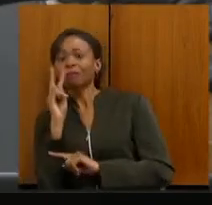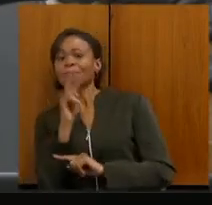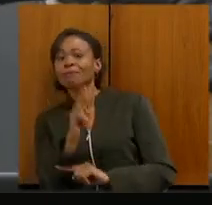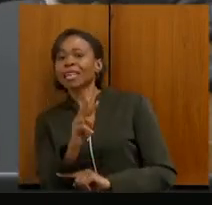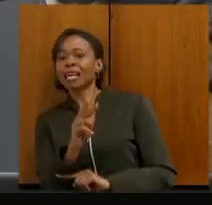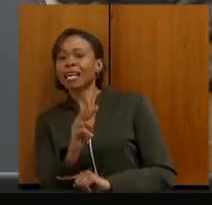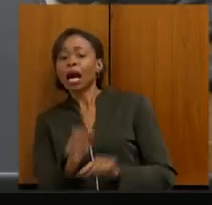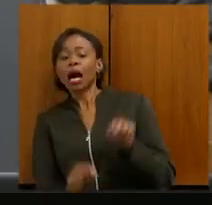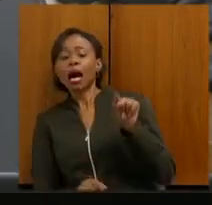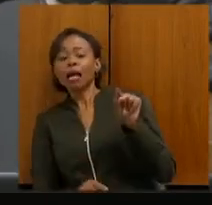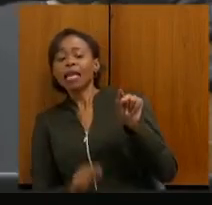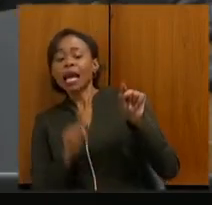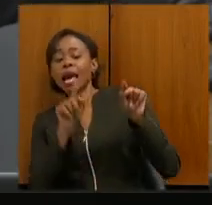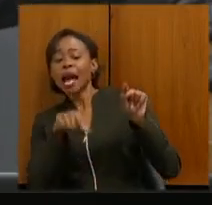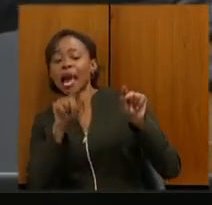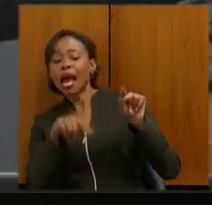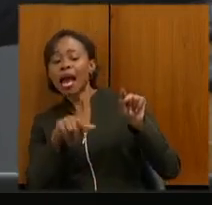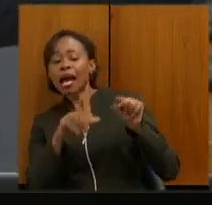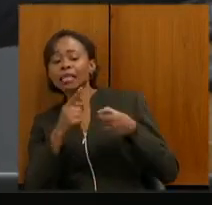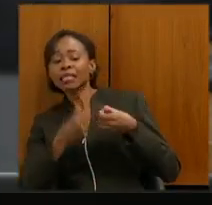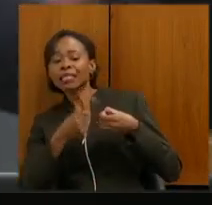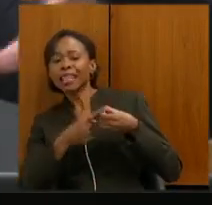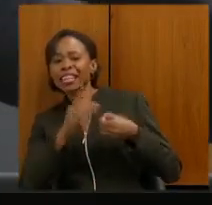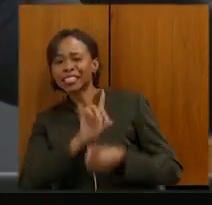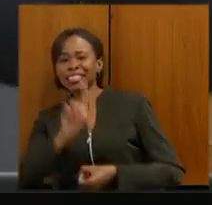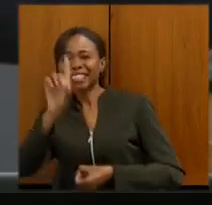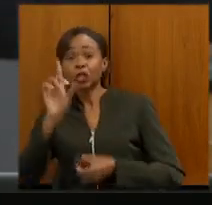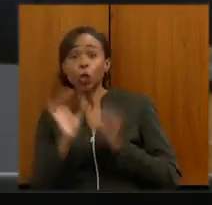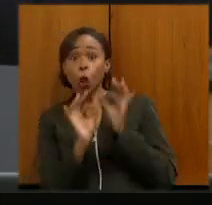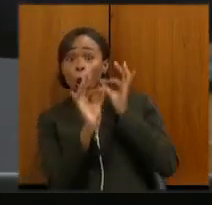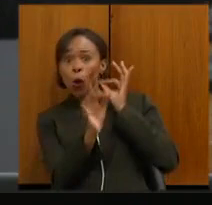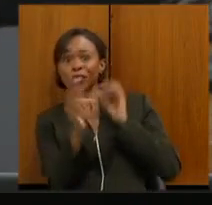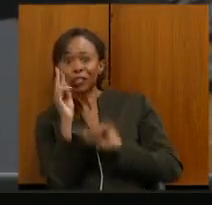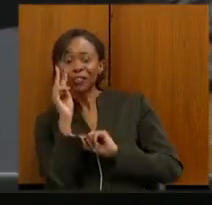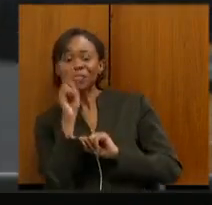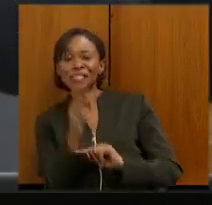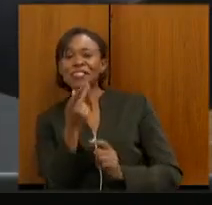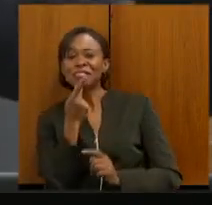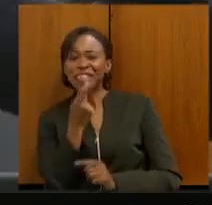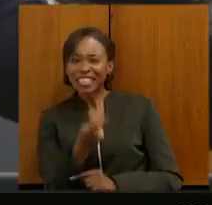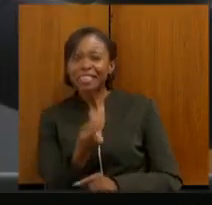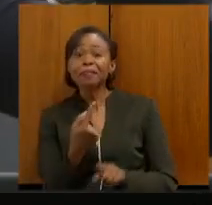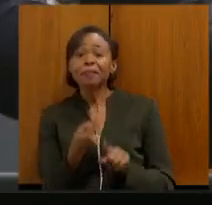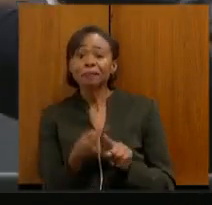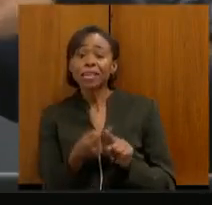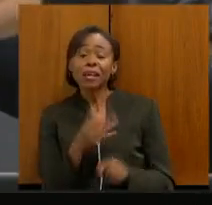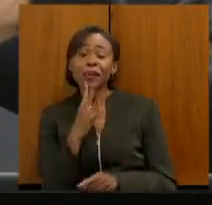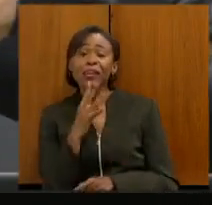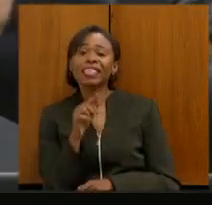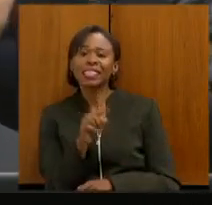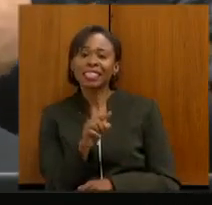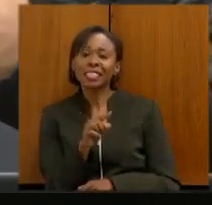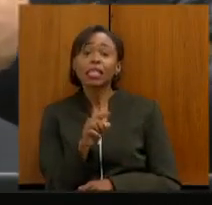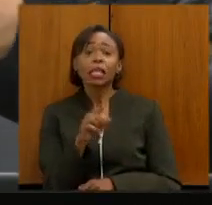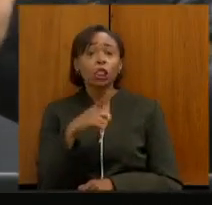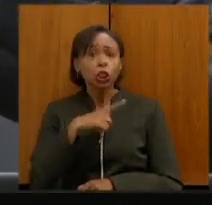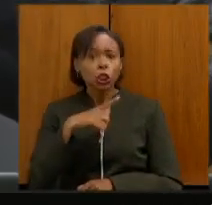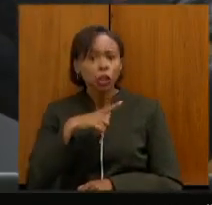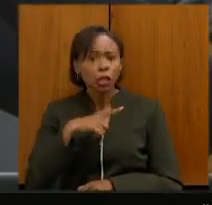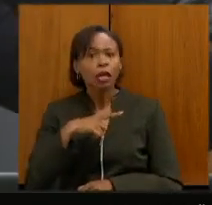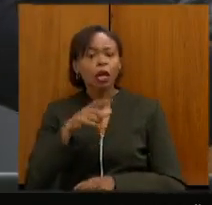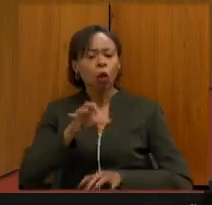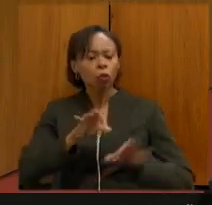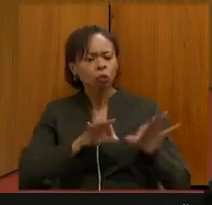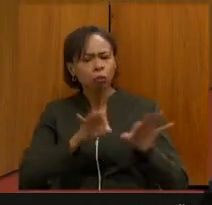àquela Cidade de Deus de longe por quê que habita processo de organização